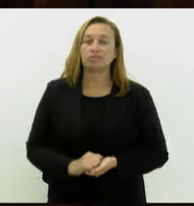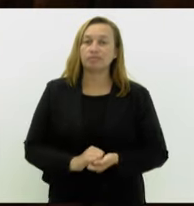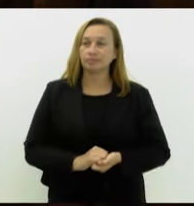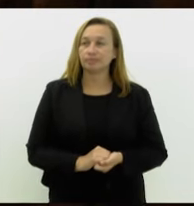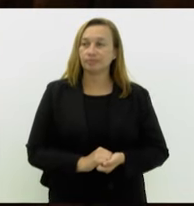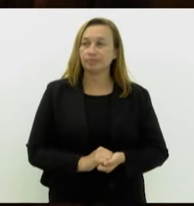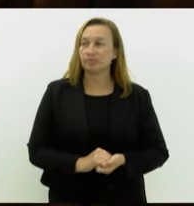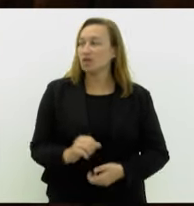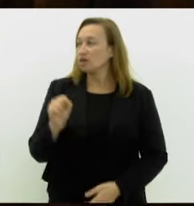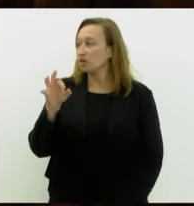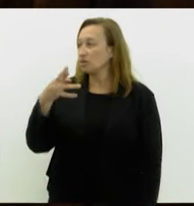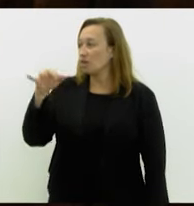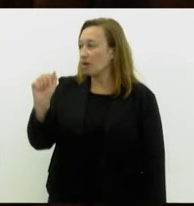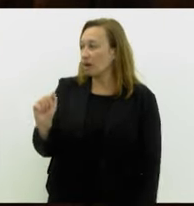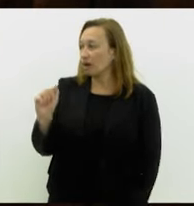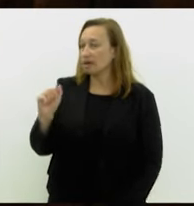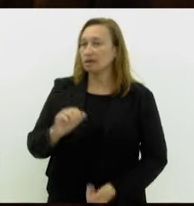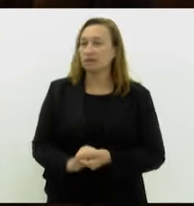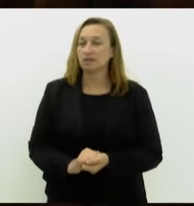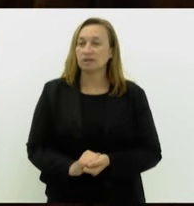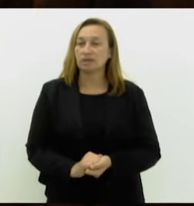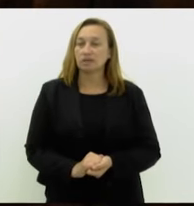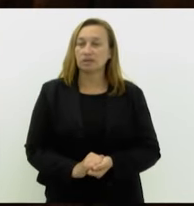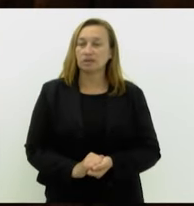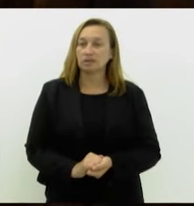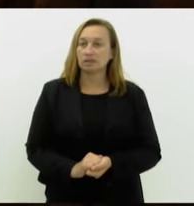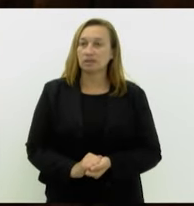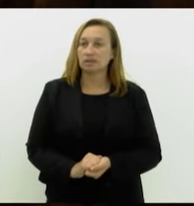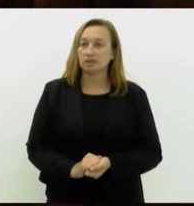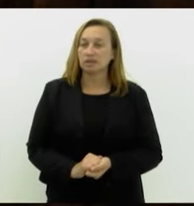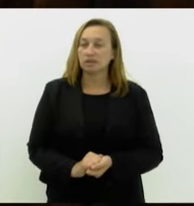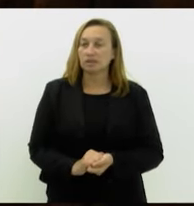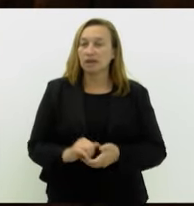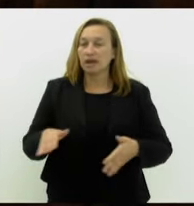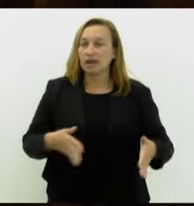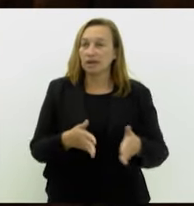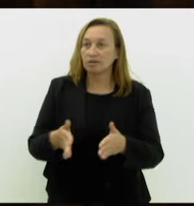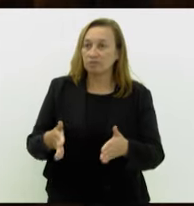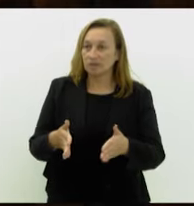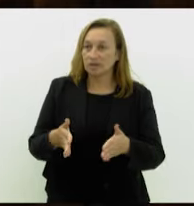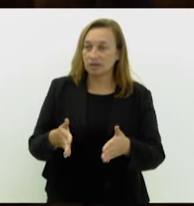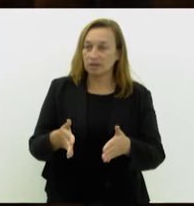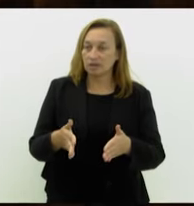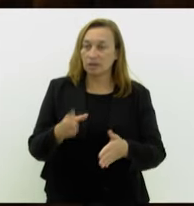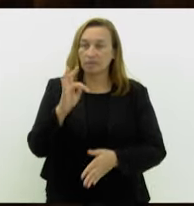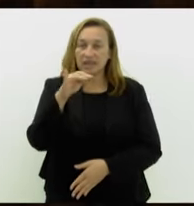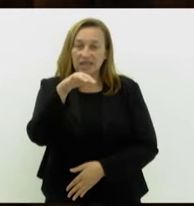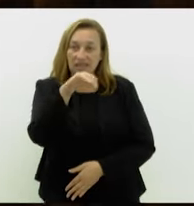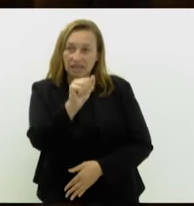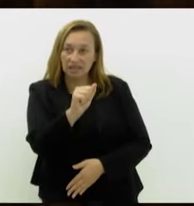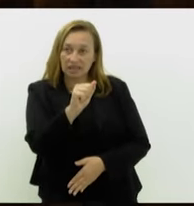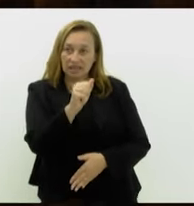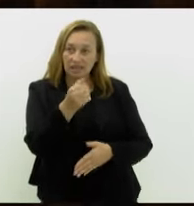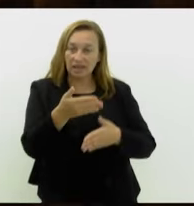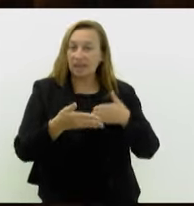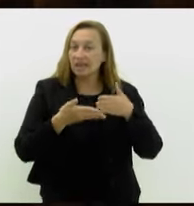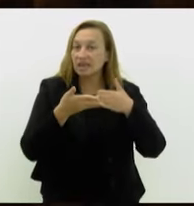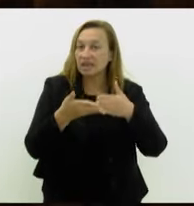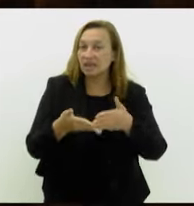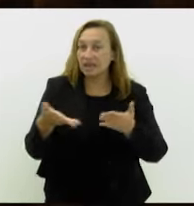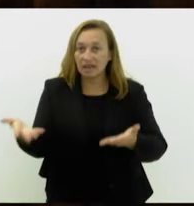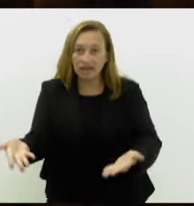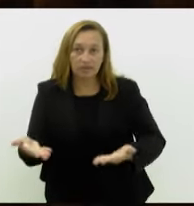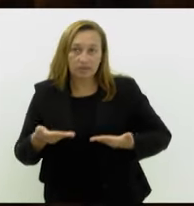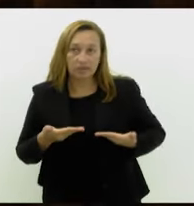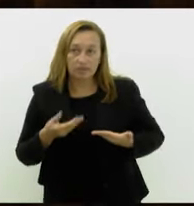Soraia é luz Luminosa Benedita é bendição é bem-vinda